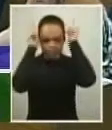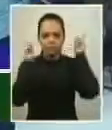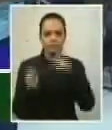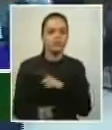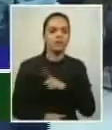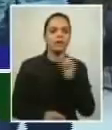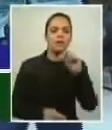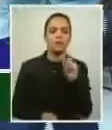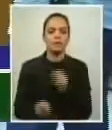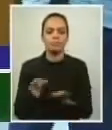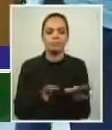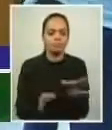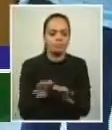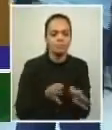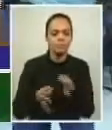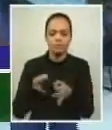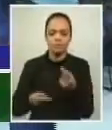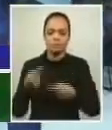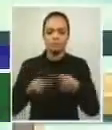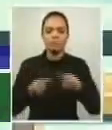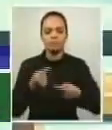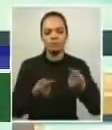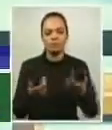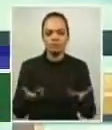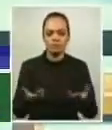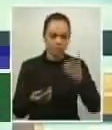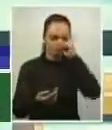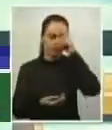político espacial histórico-geográfico